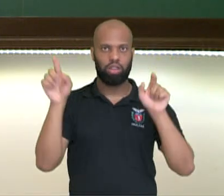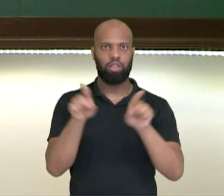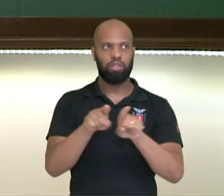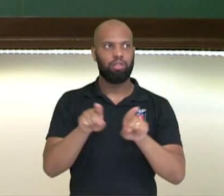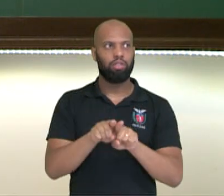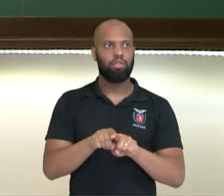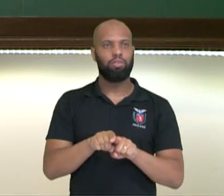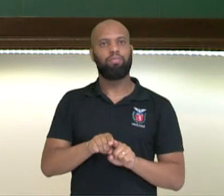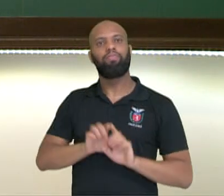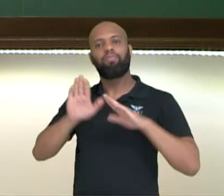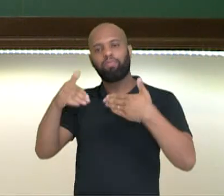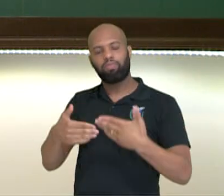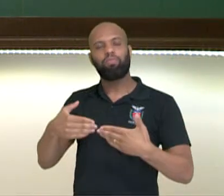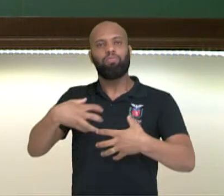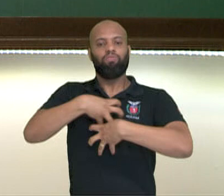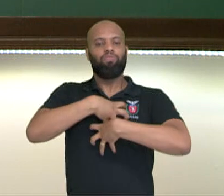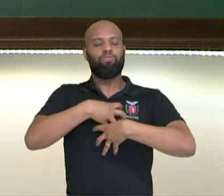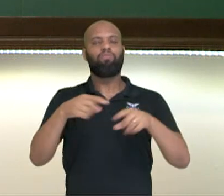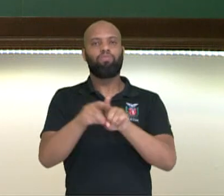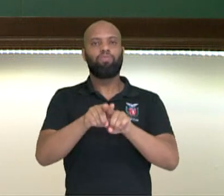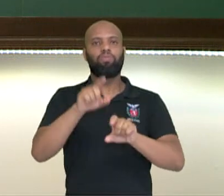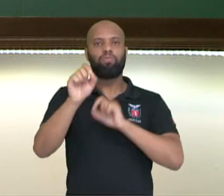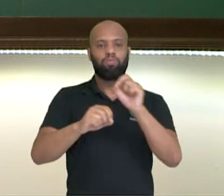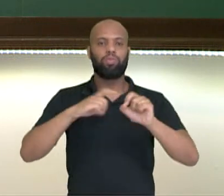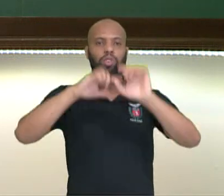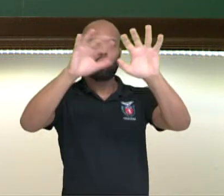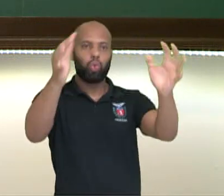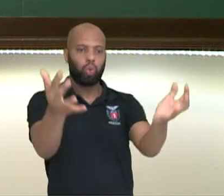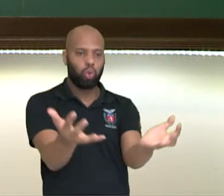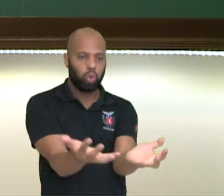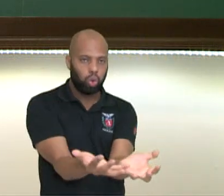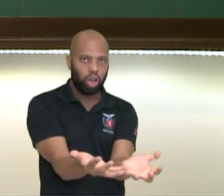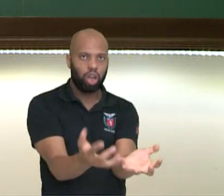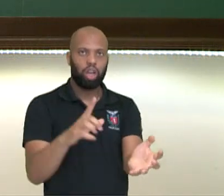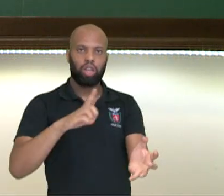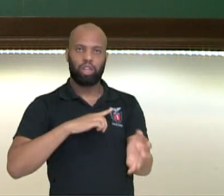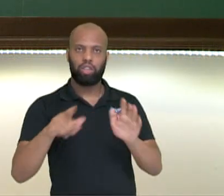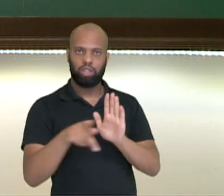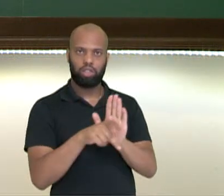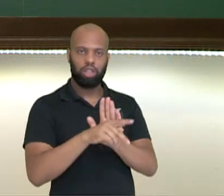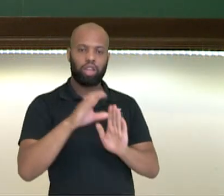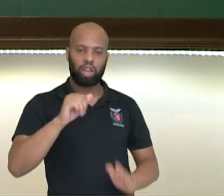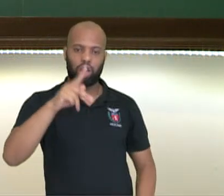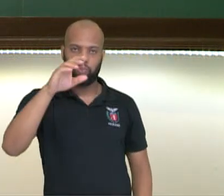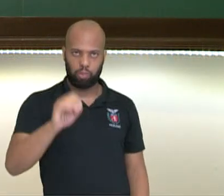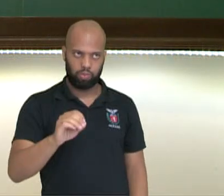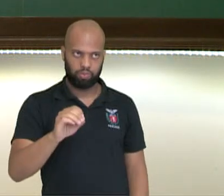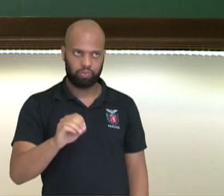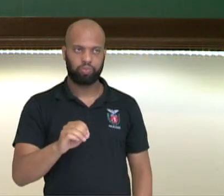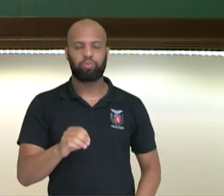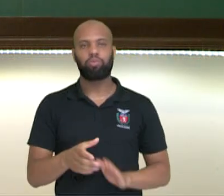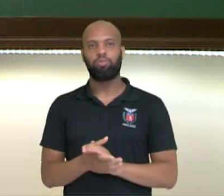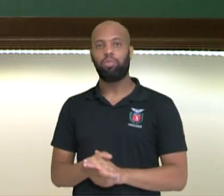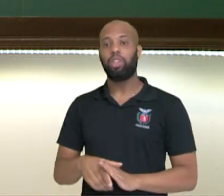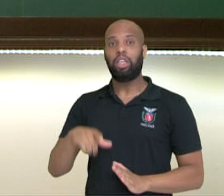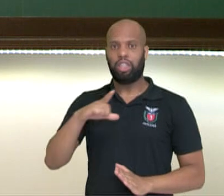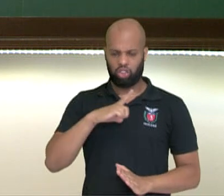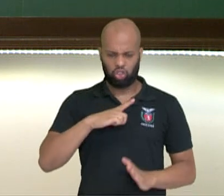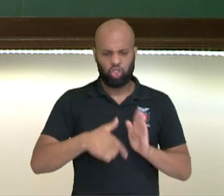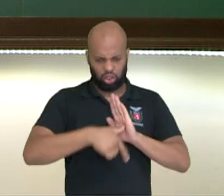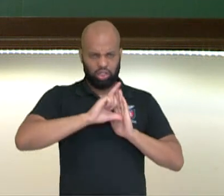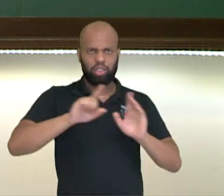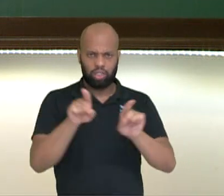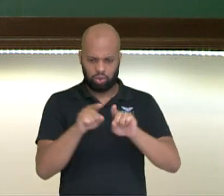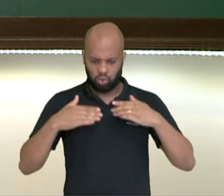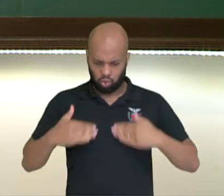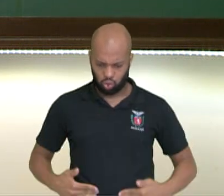então, ela tem o efeito do campo elétrico esférico no corpo dela. Ok? Não que ela não tenha campo elétrico antes, o corpo